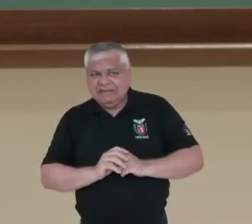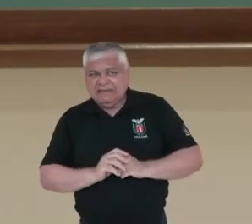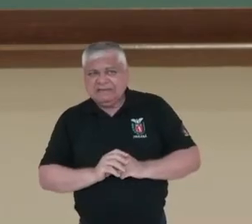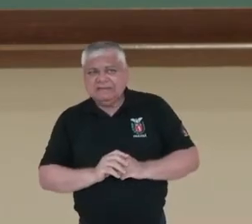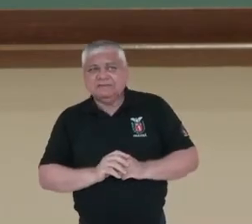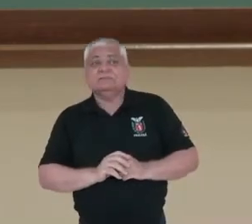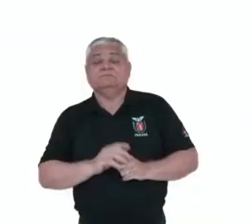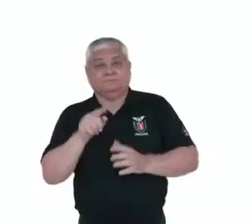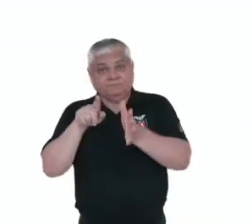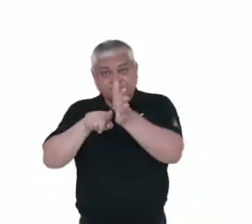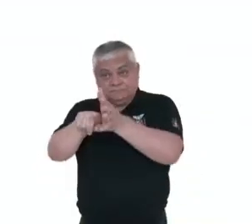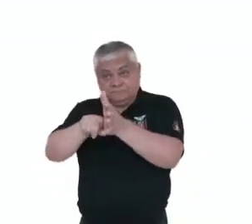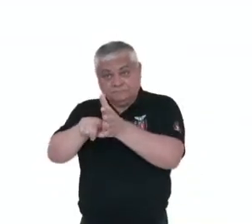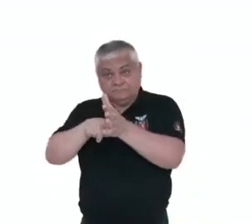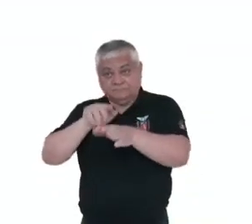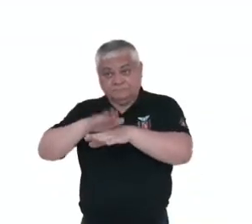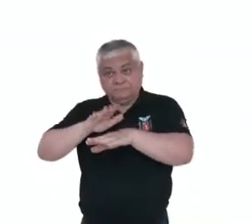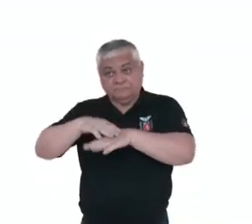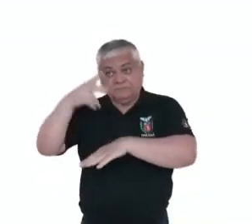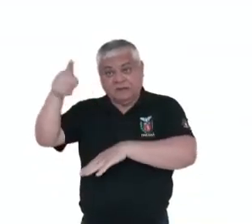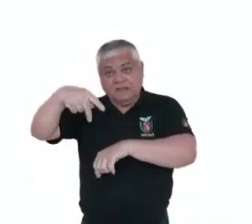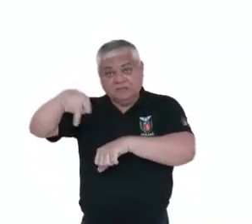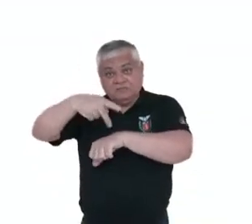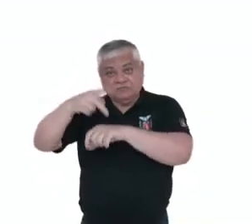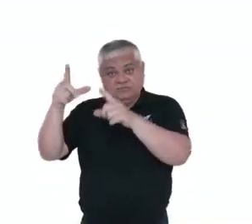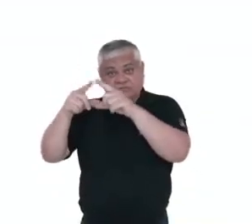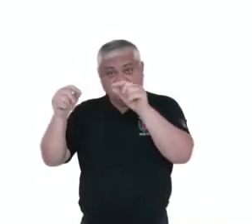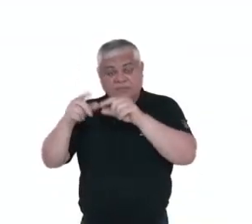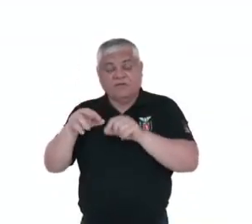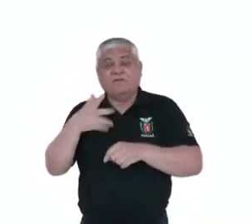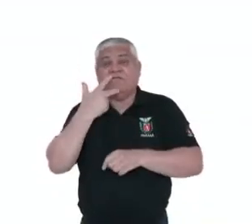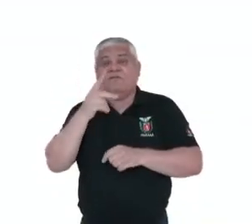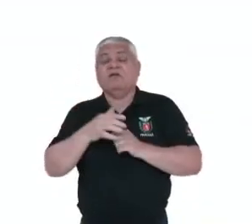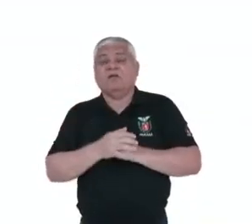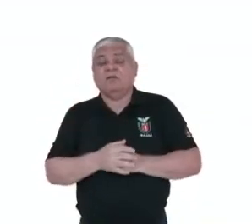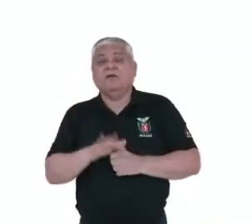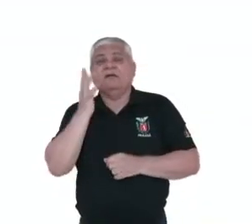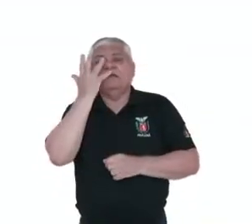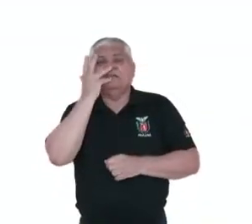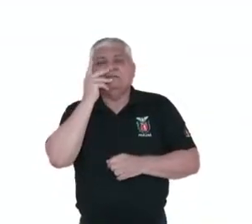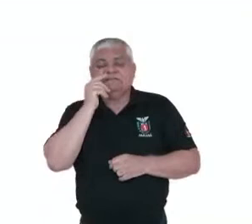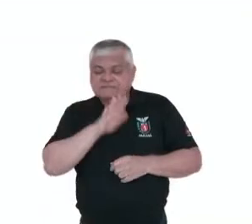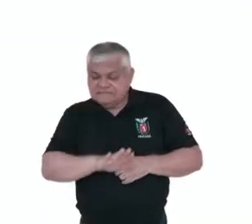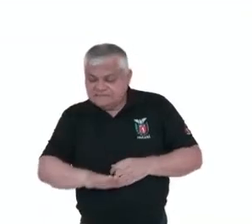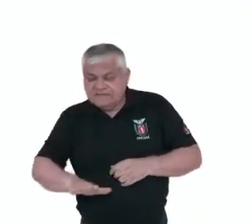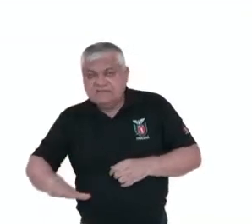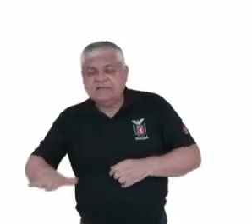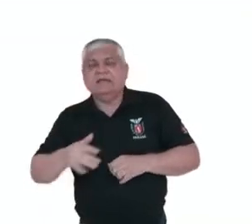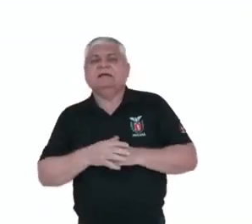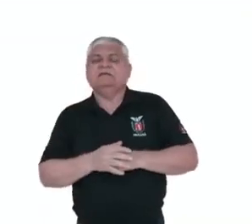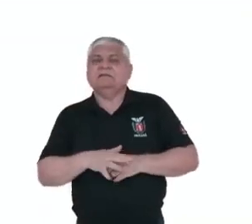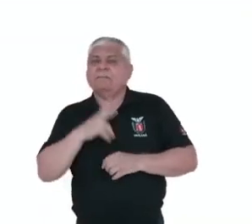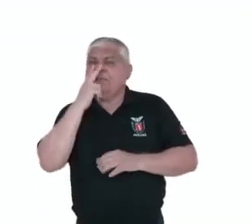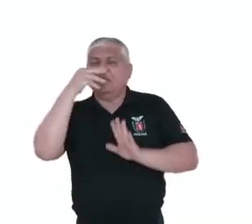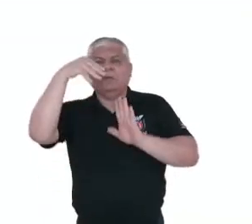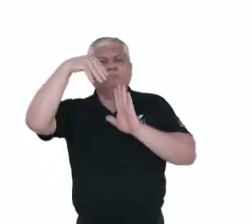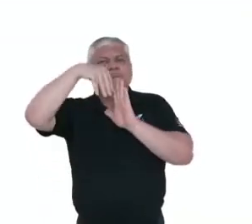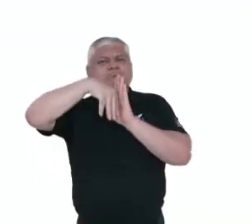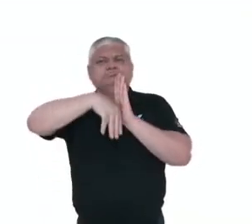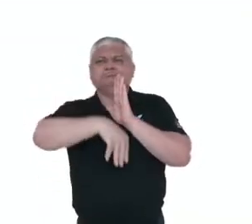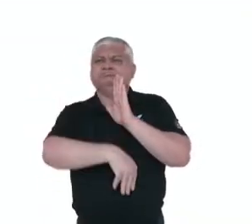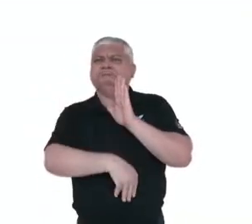de acordo com a pesquisa realizada pela gente esse corte então a força e condicionamento físico das Crianças japonesa apresentou uma queda